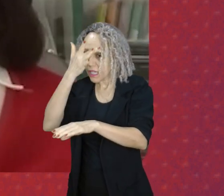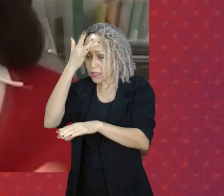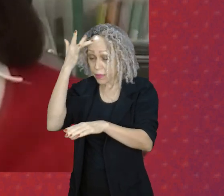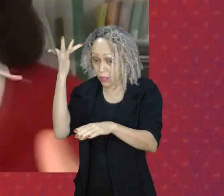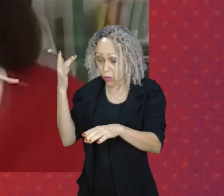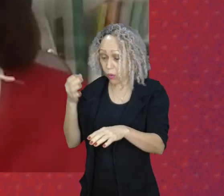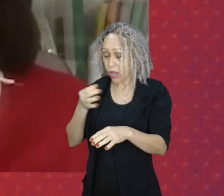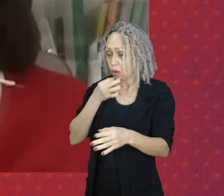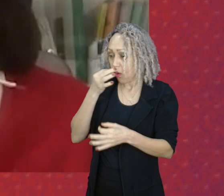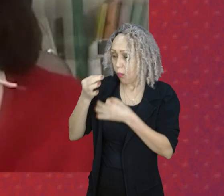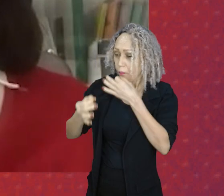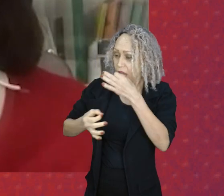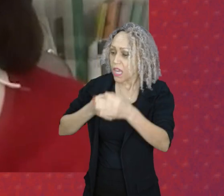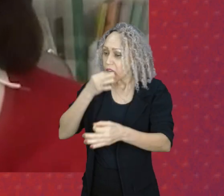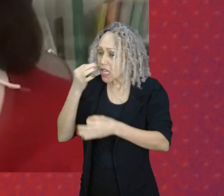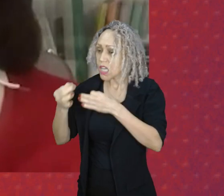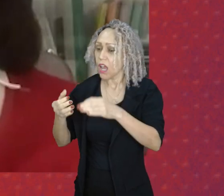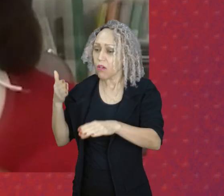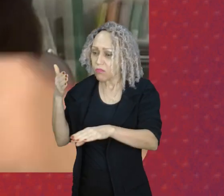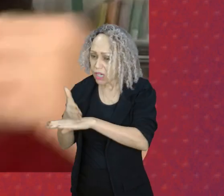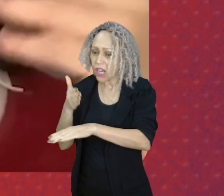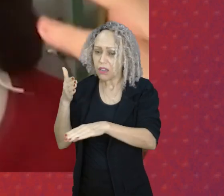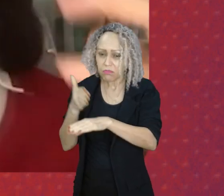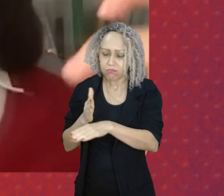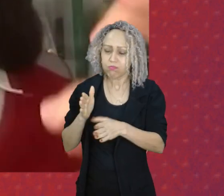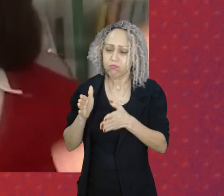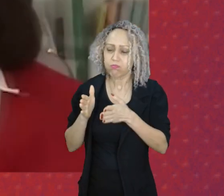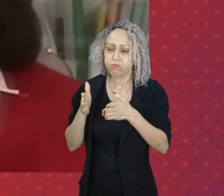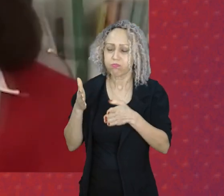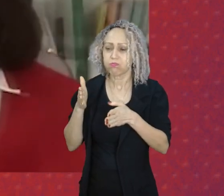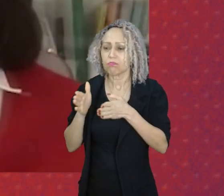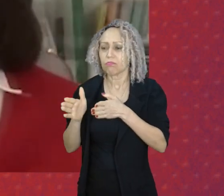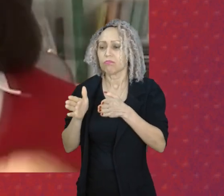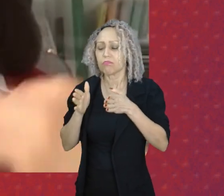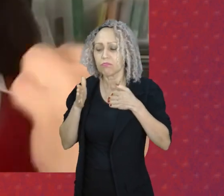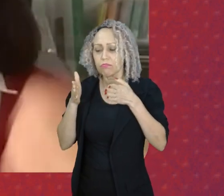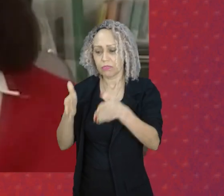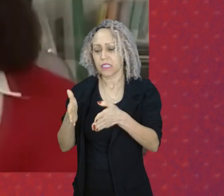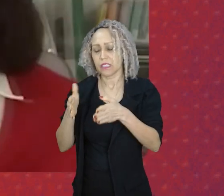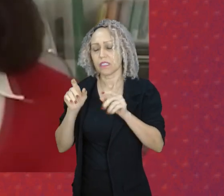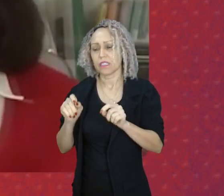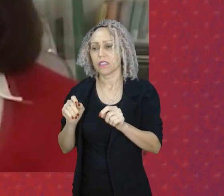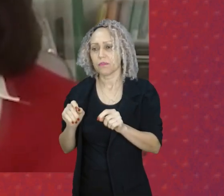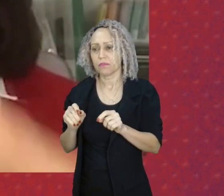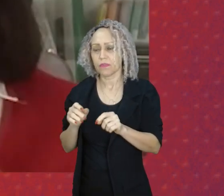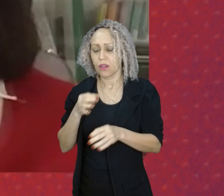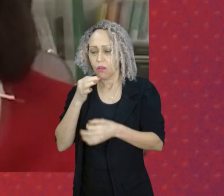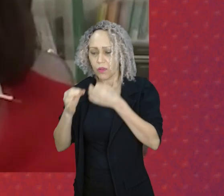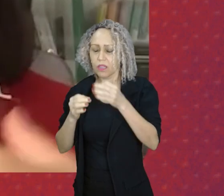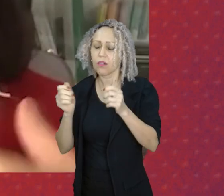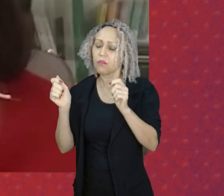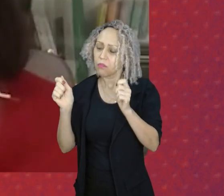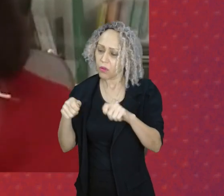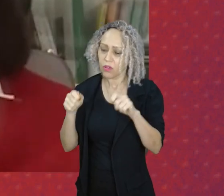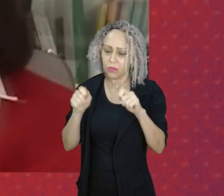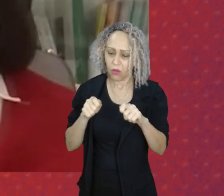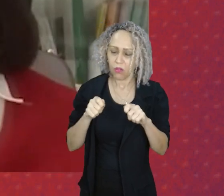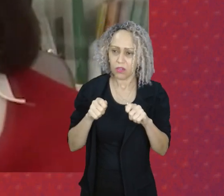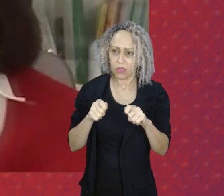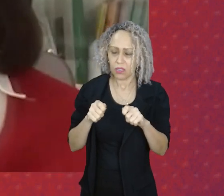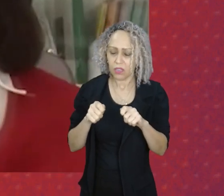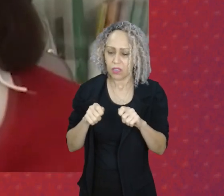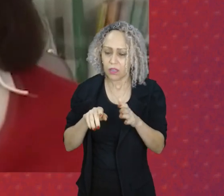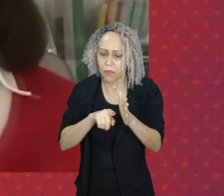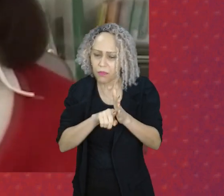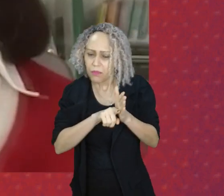trabalhar, há toda uma teia de entidades na sociedade civil, de movimentos populares, que podem e devem ser